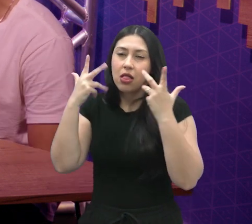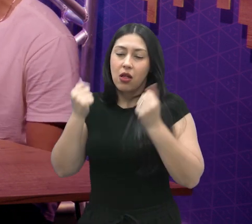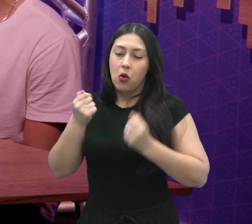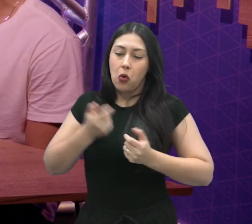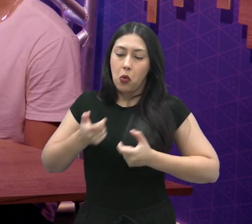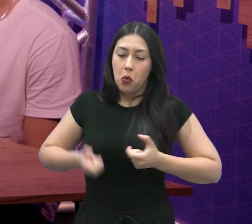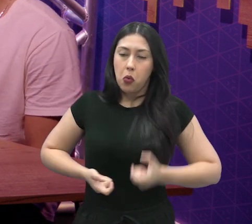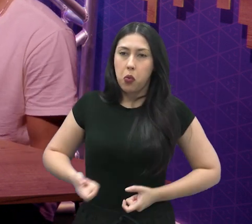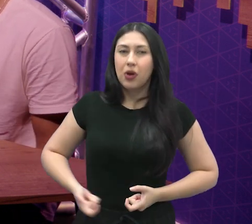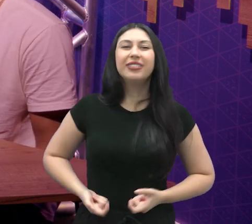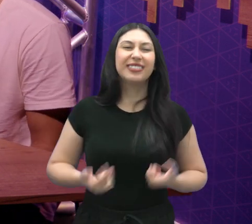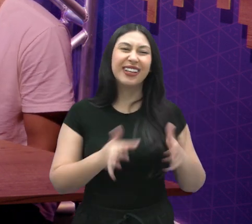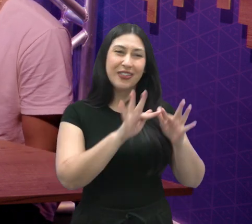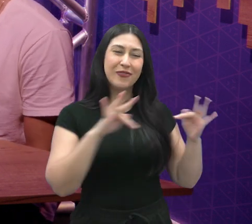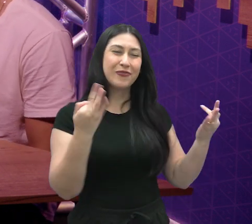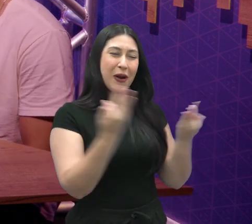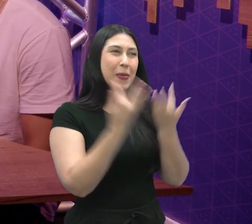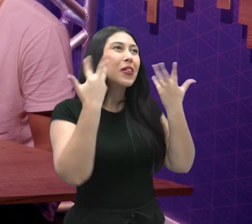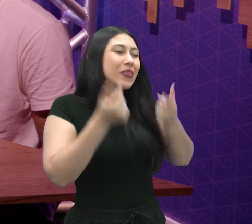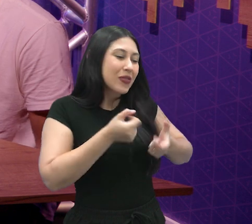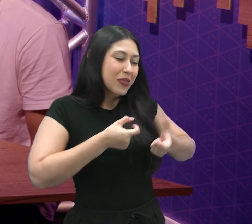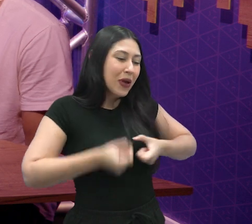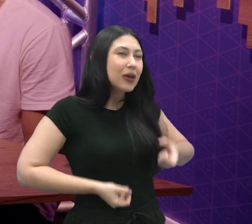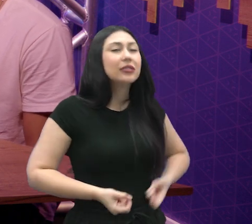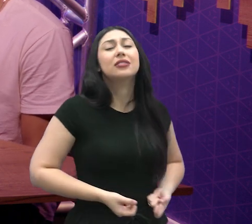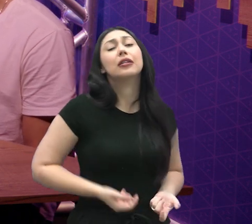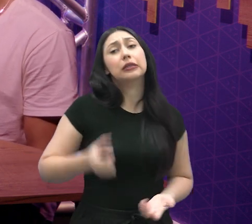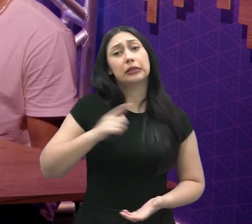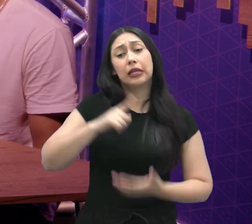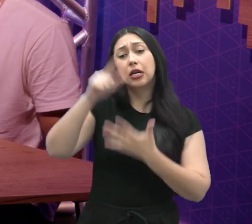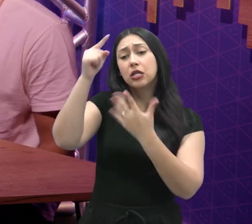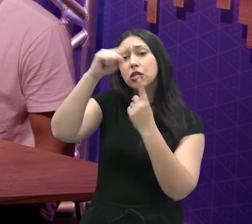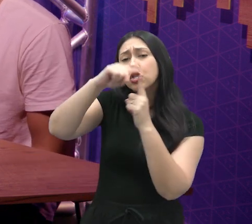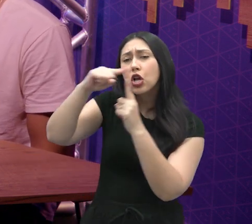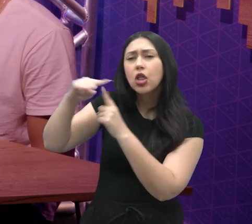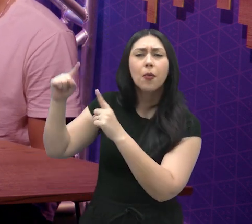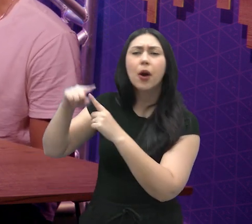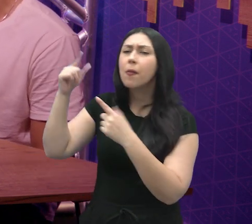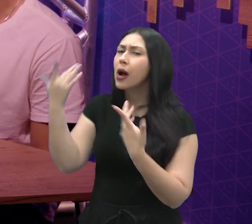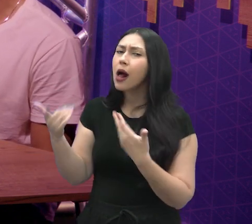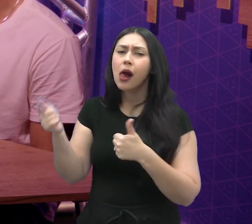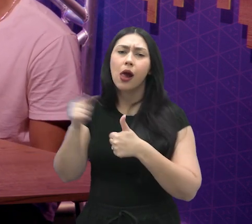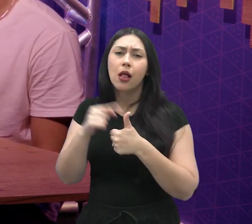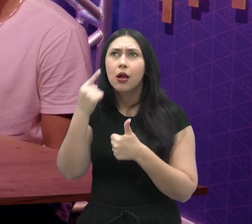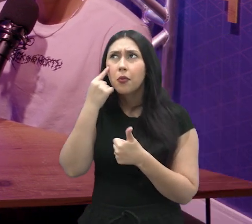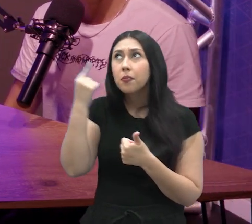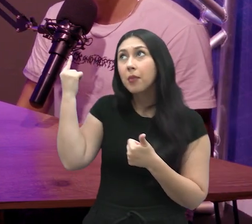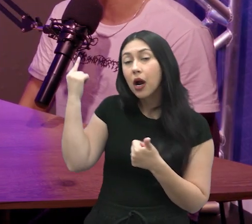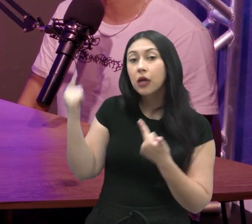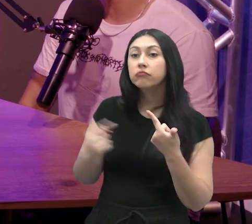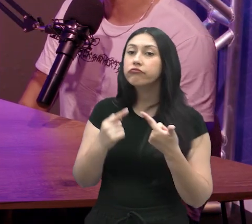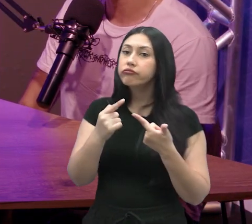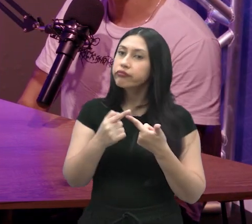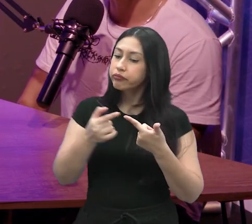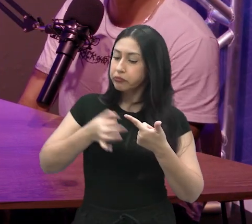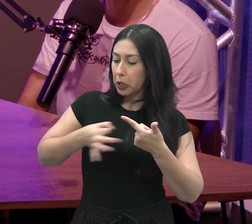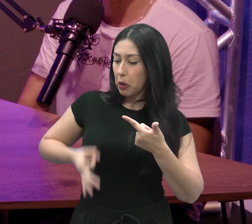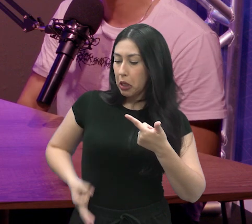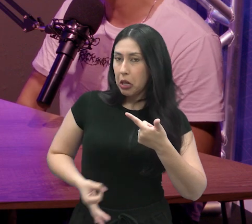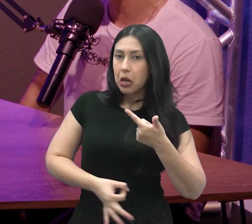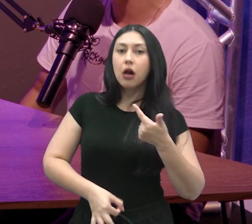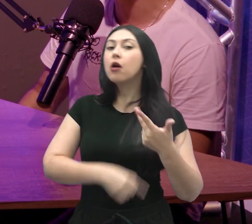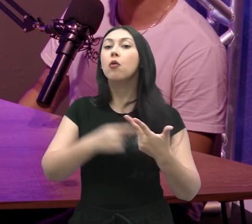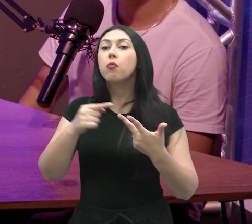onças, né? E tem vários tipos. A família das onças. Uhum. Tem vários tipos, né? Tem lá, tem o guepardo, tem a